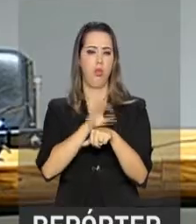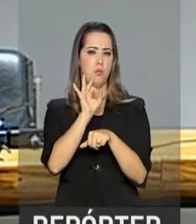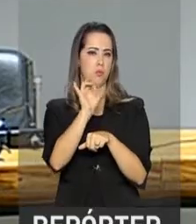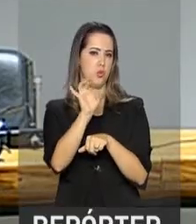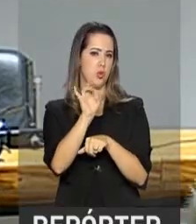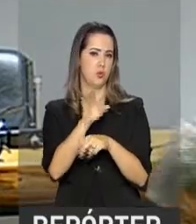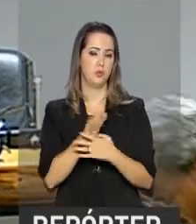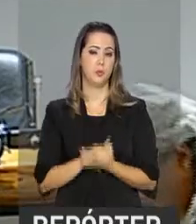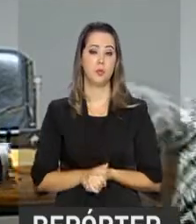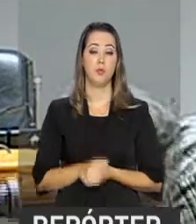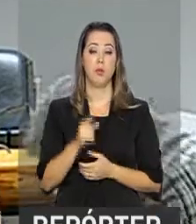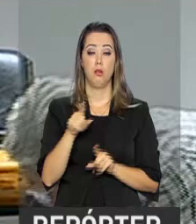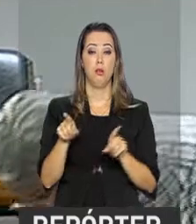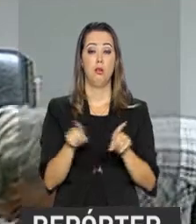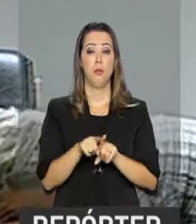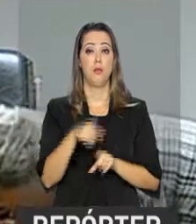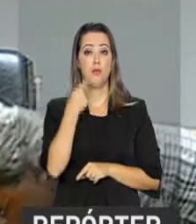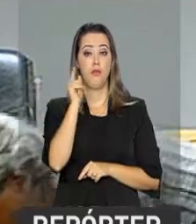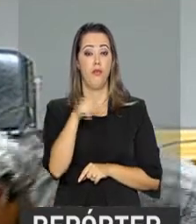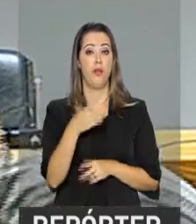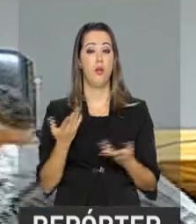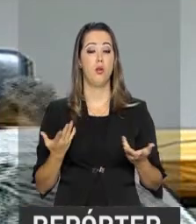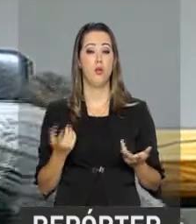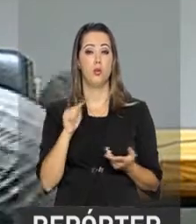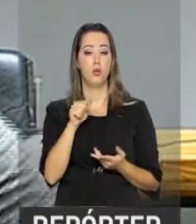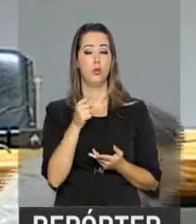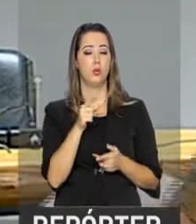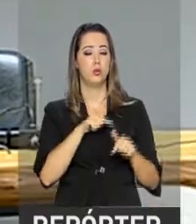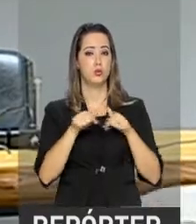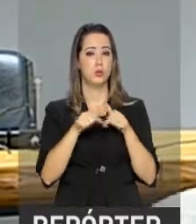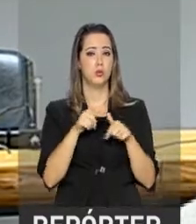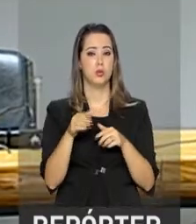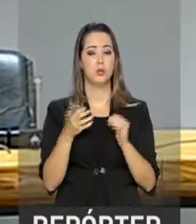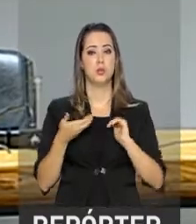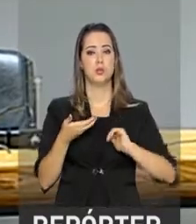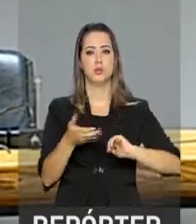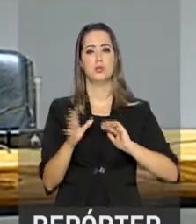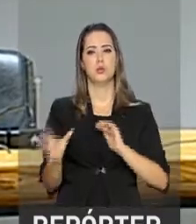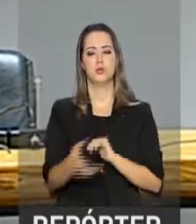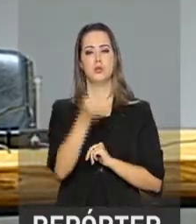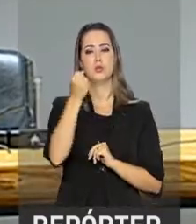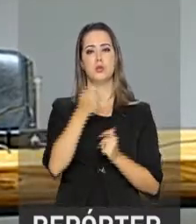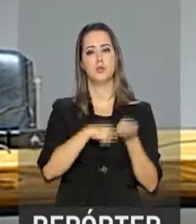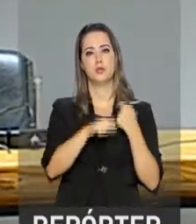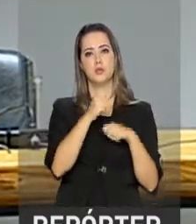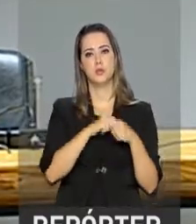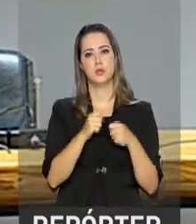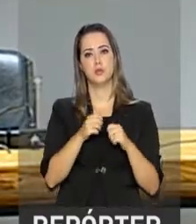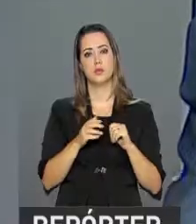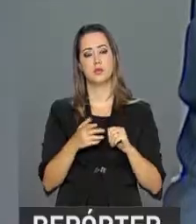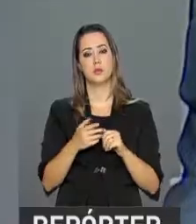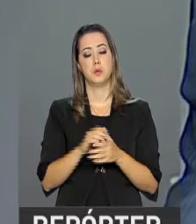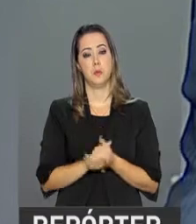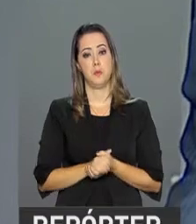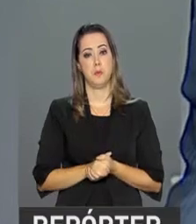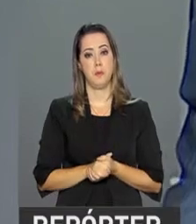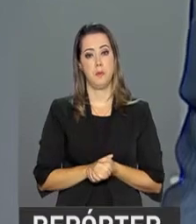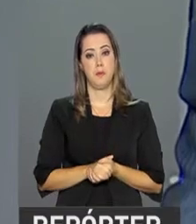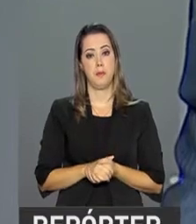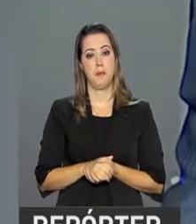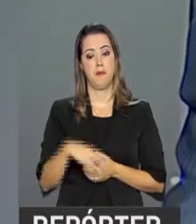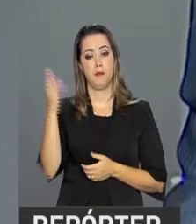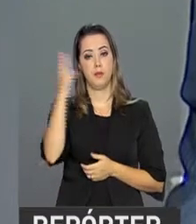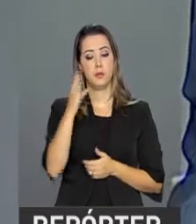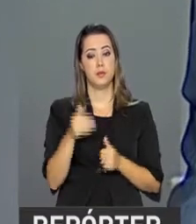meirelles também falou do papel do congresso para aprovar medidas importantes para a economia como a reforma da previdência o brasil está se